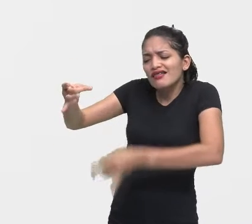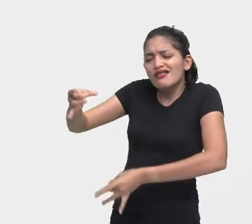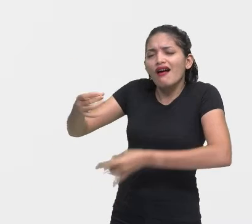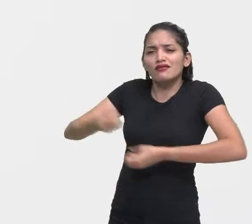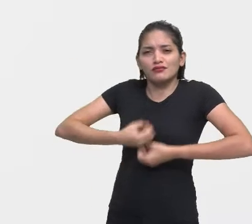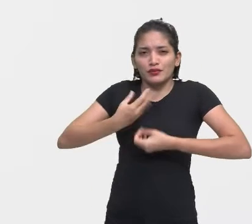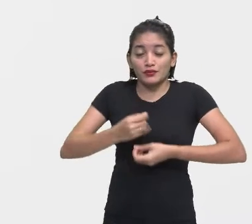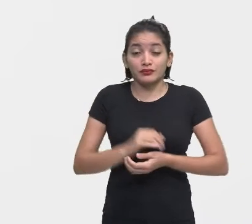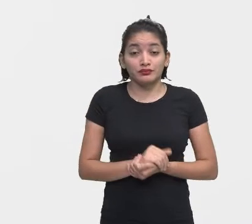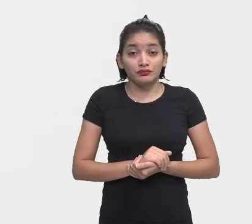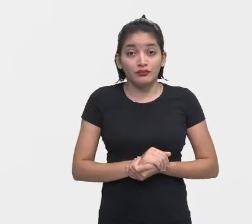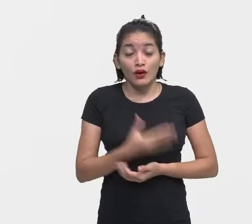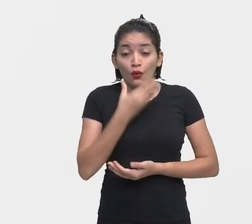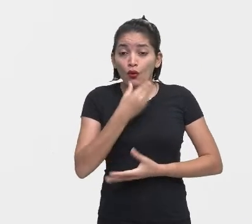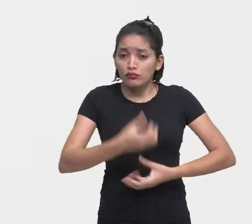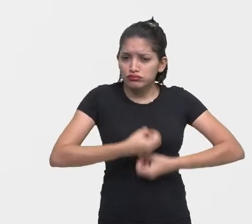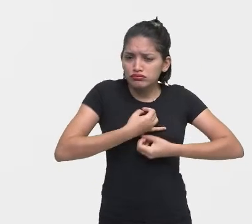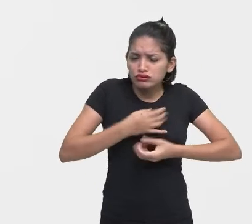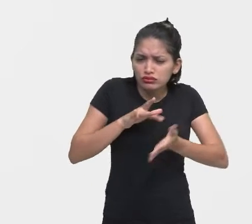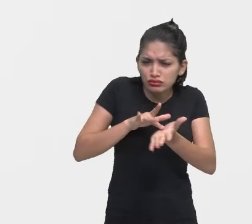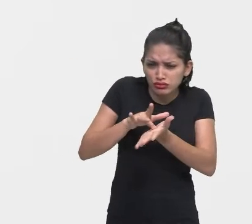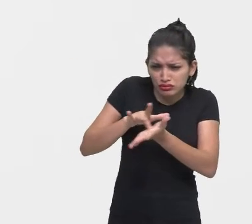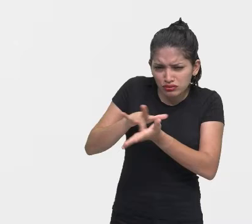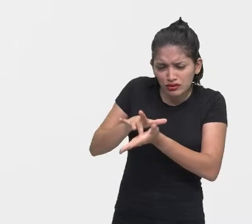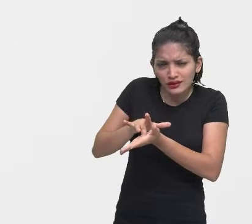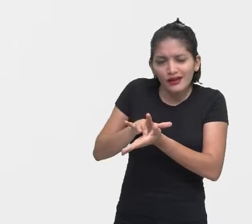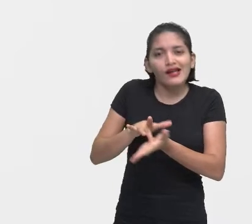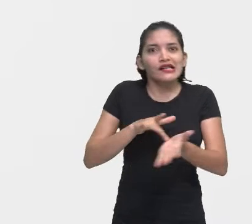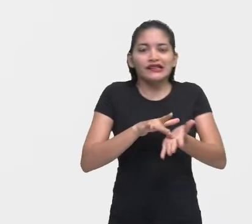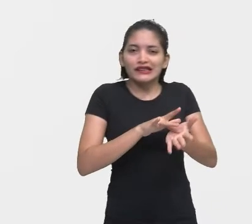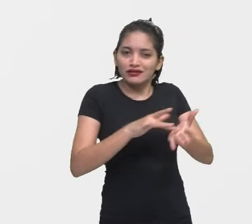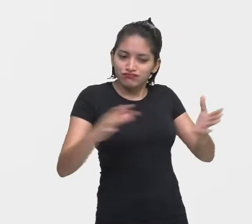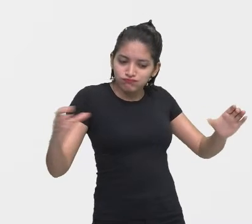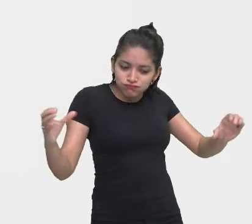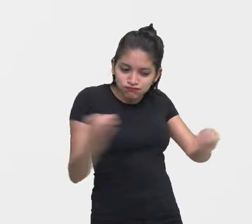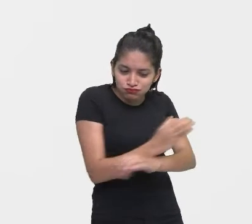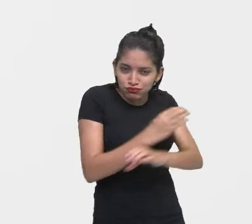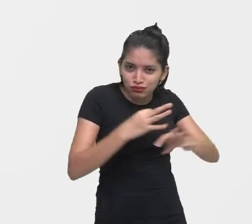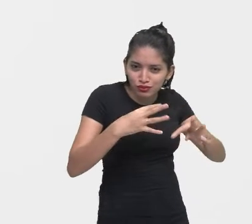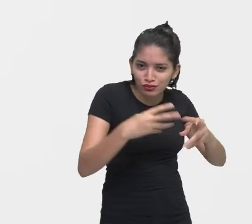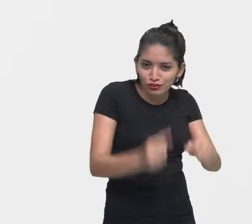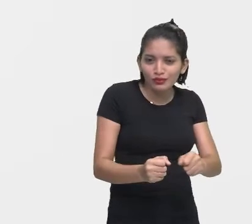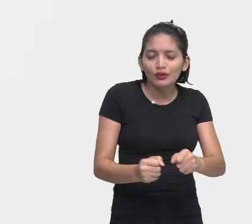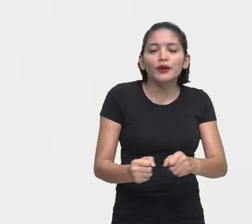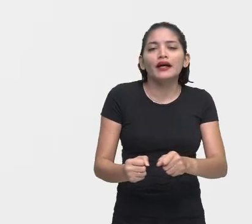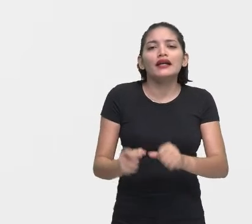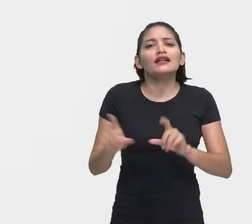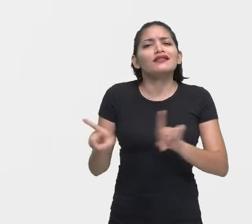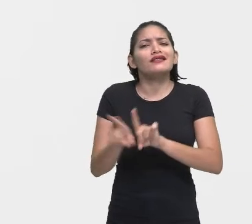O poeta é um fingidor. Finge tão completamente que